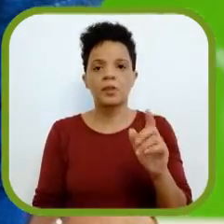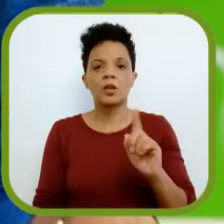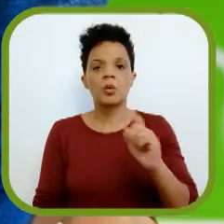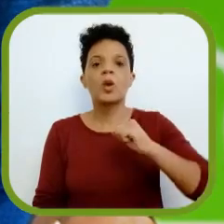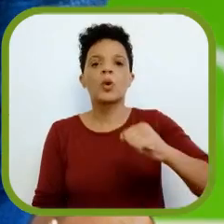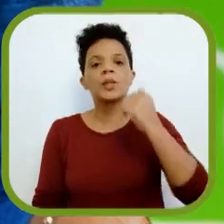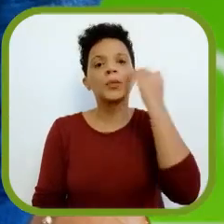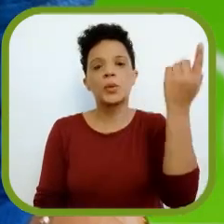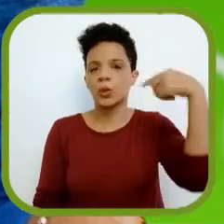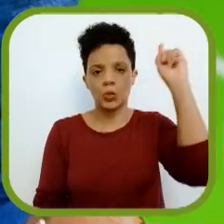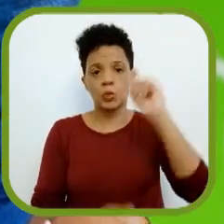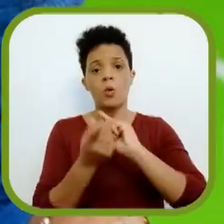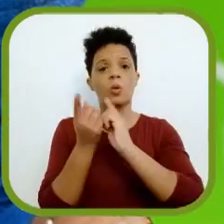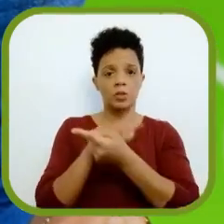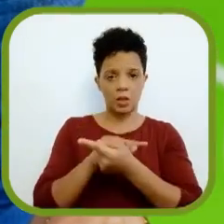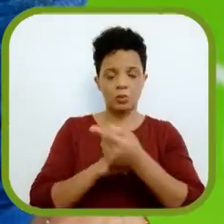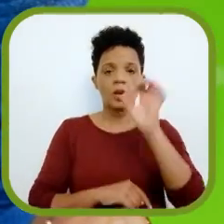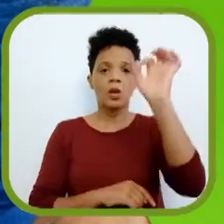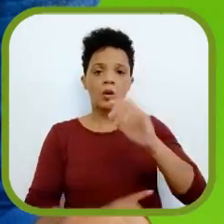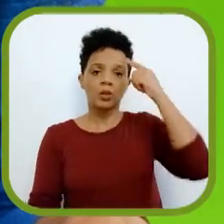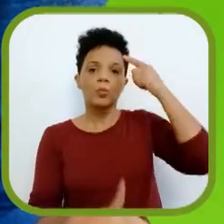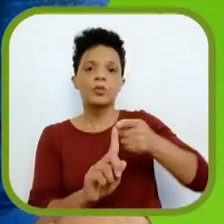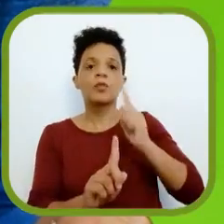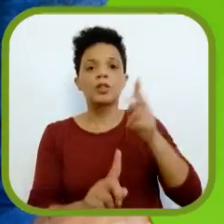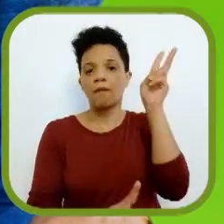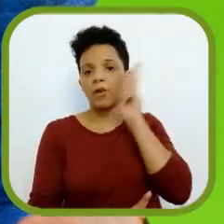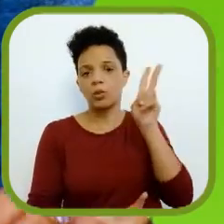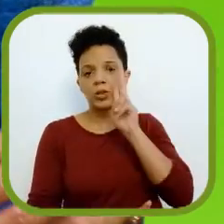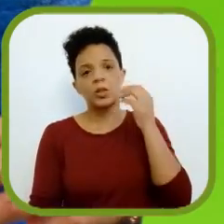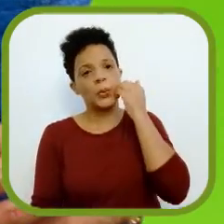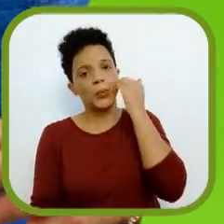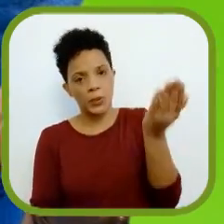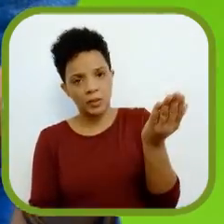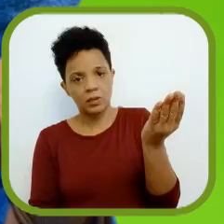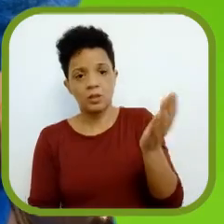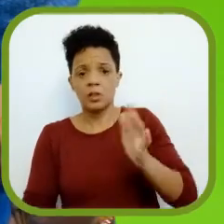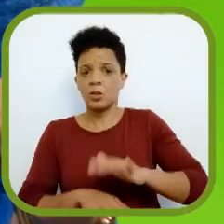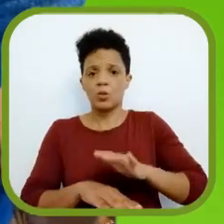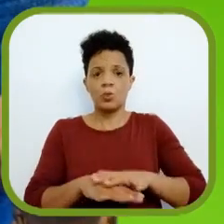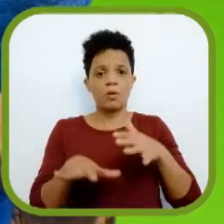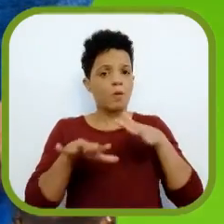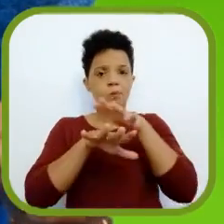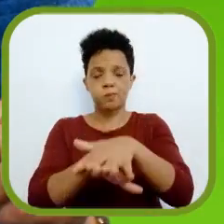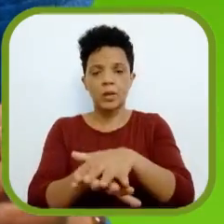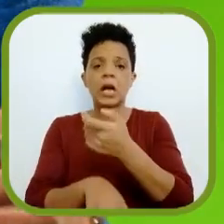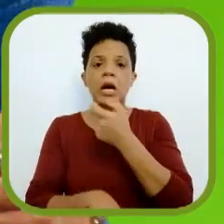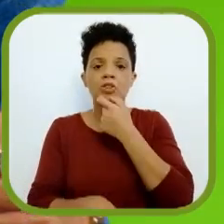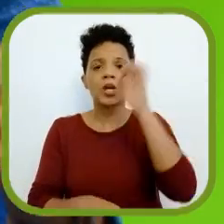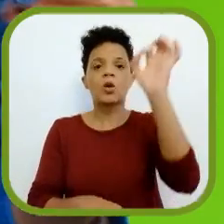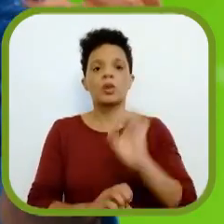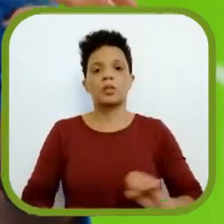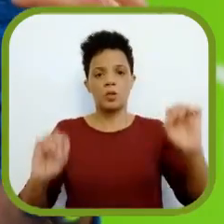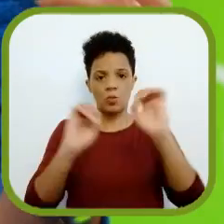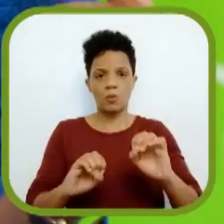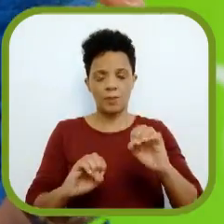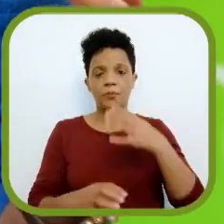é contra o mérito, antes pelo contrário. A cota permite valorizar o mérito que não era integrado